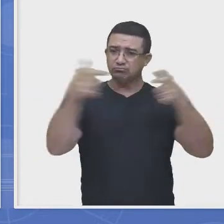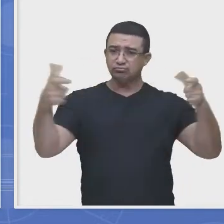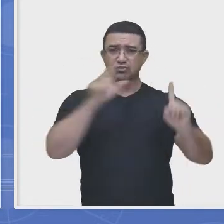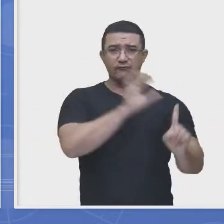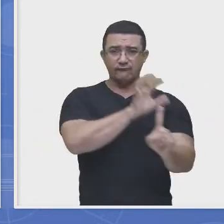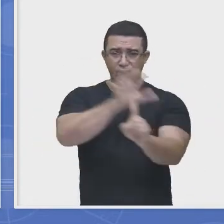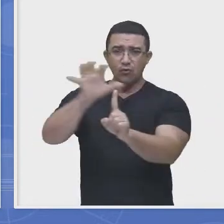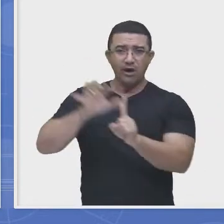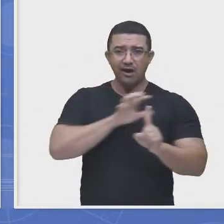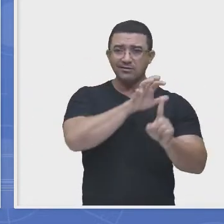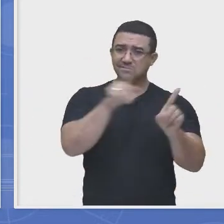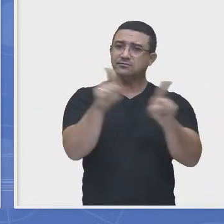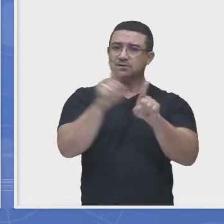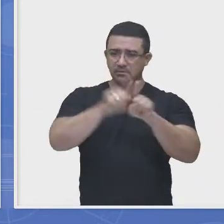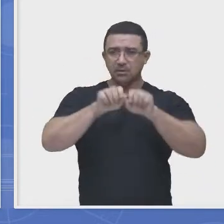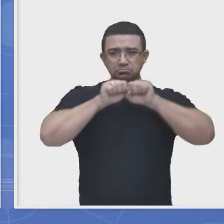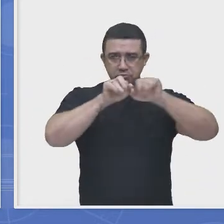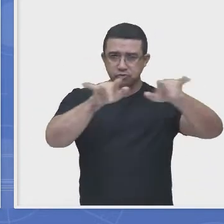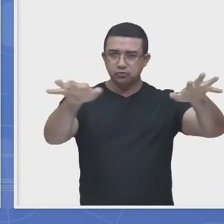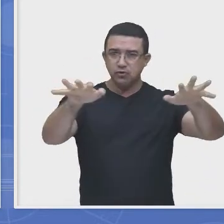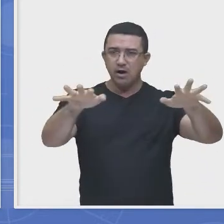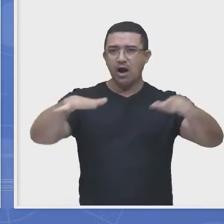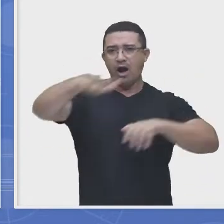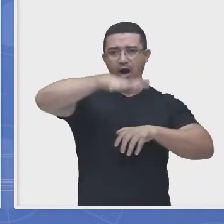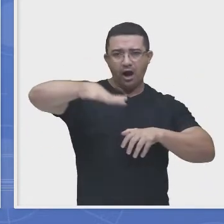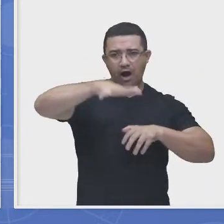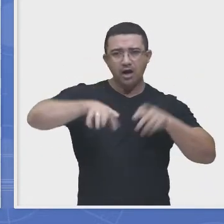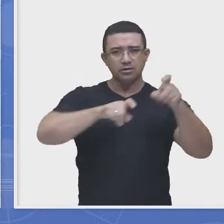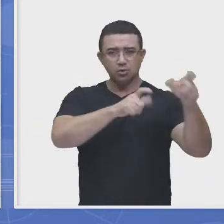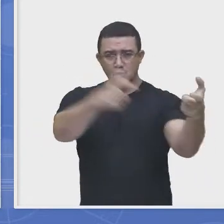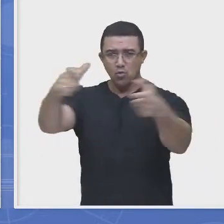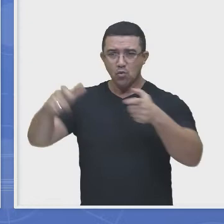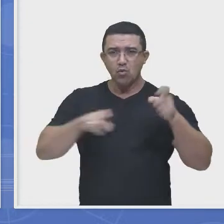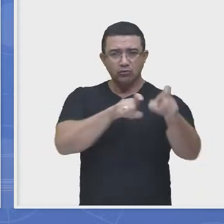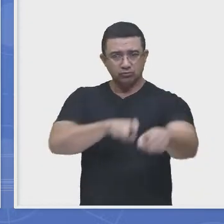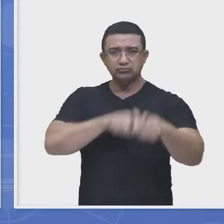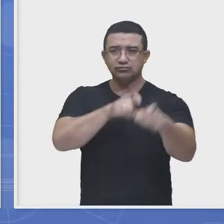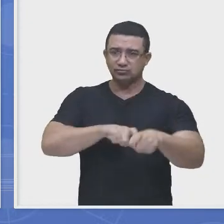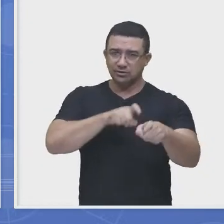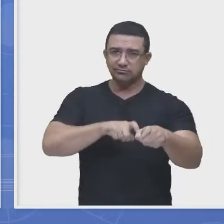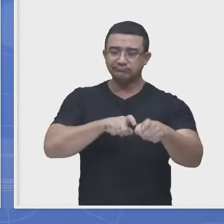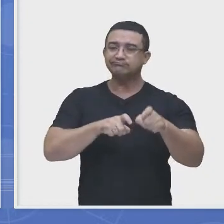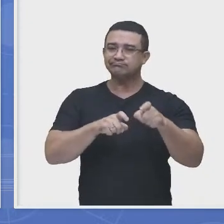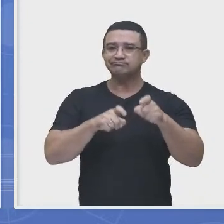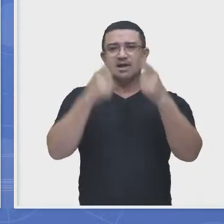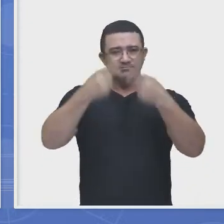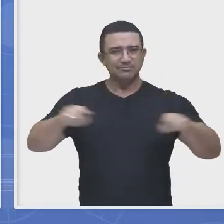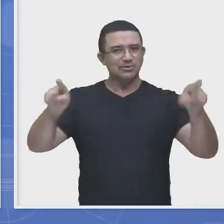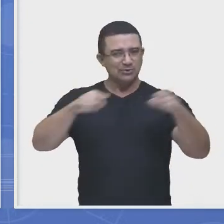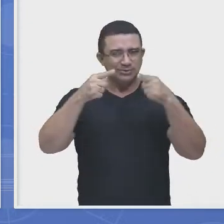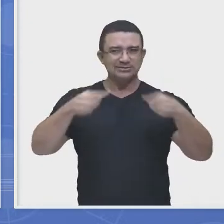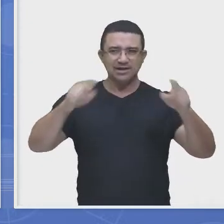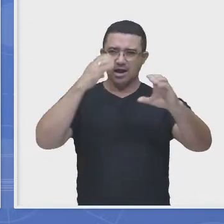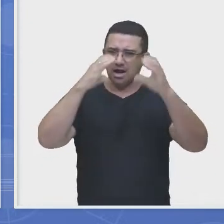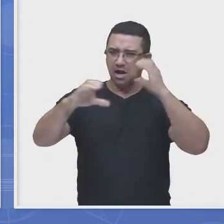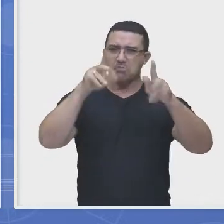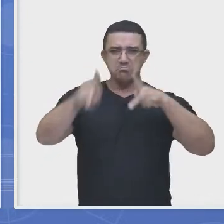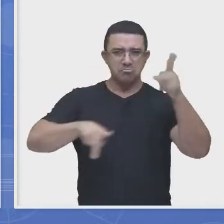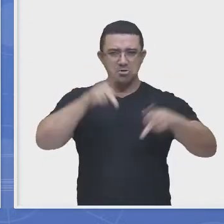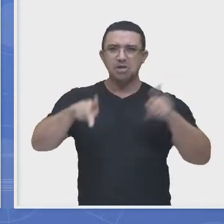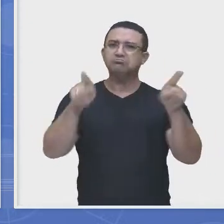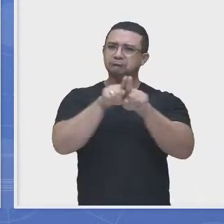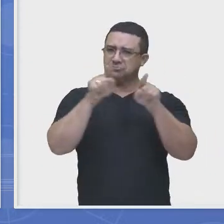nas áreas rurais. Então percebe que essa música popular urbana, ela se populariza tanto que chega a alcançar